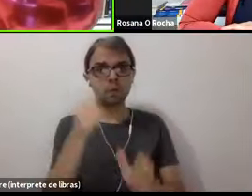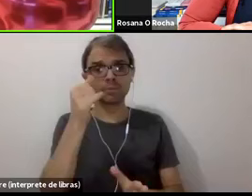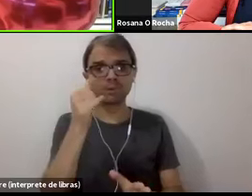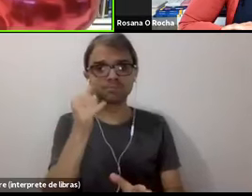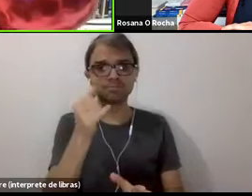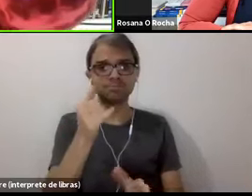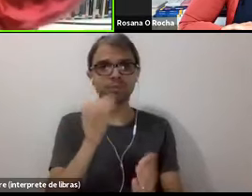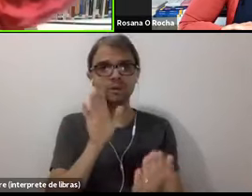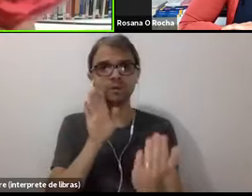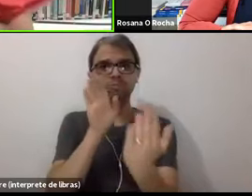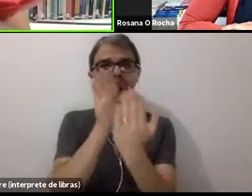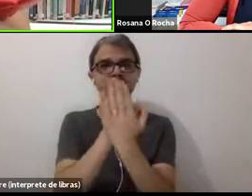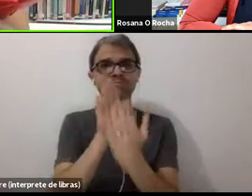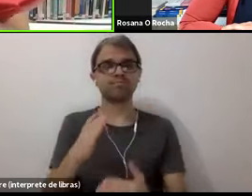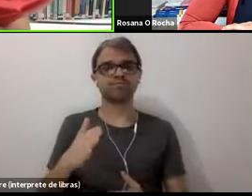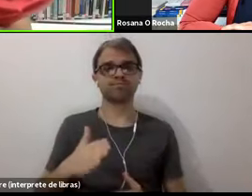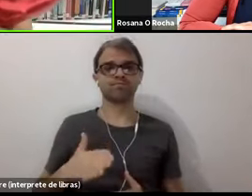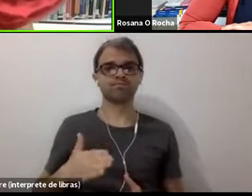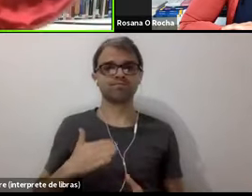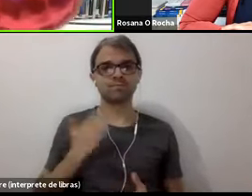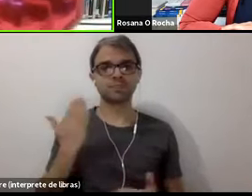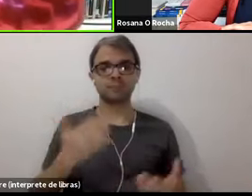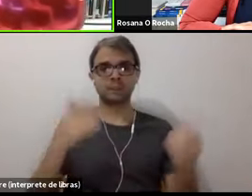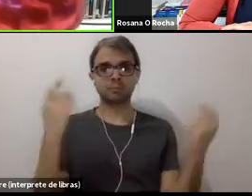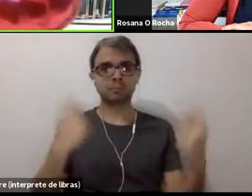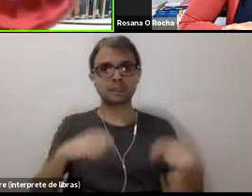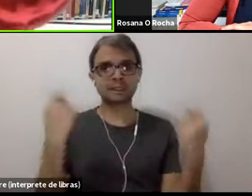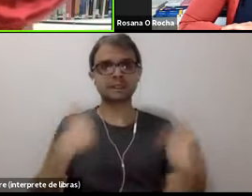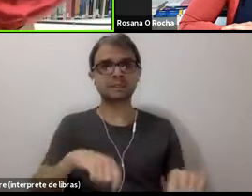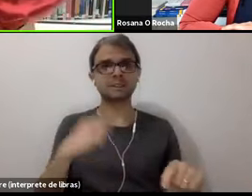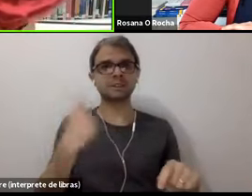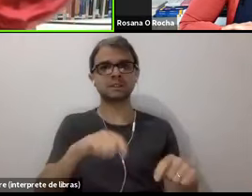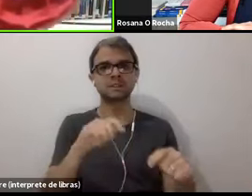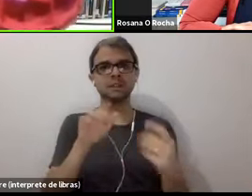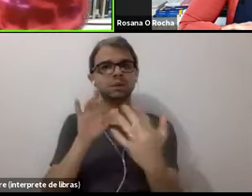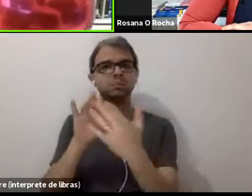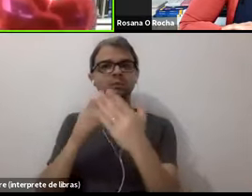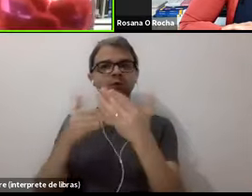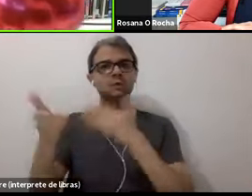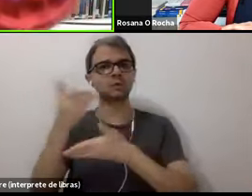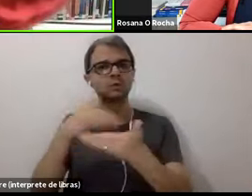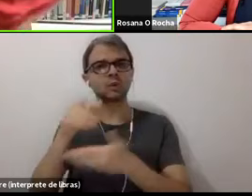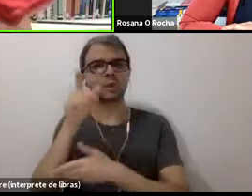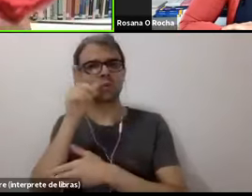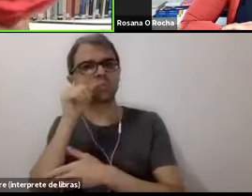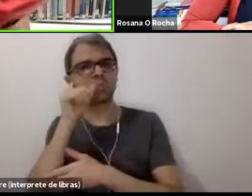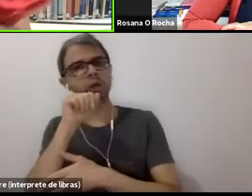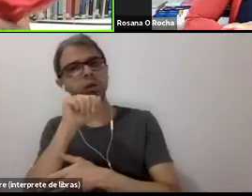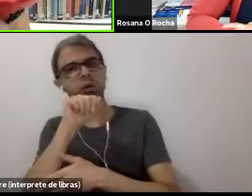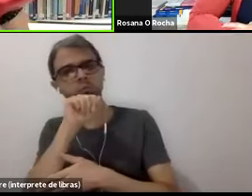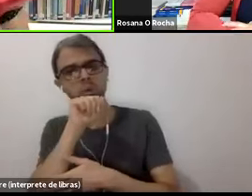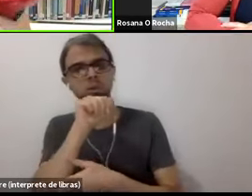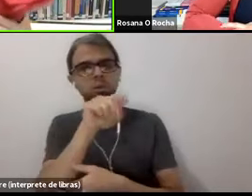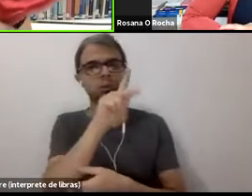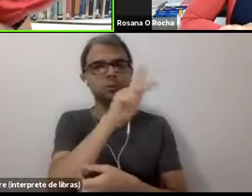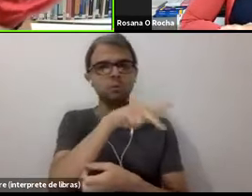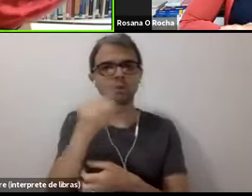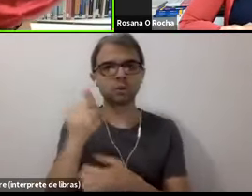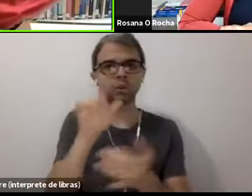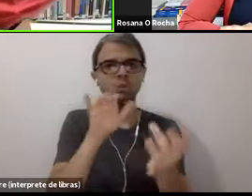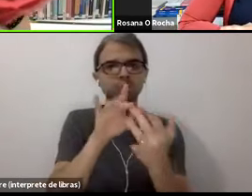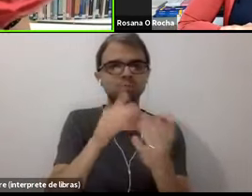desse momento, que interagem com os pais, com os professores, com as crianças, fazendo